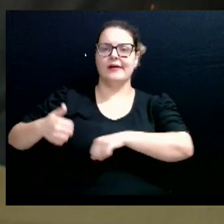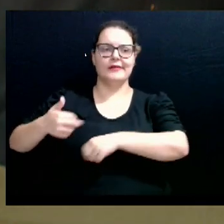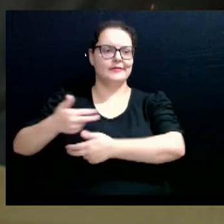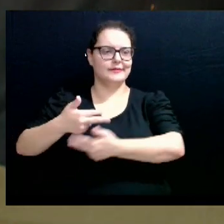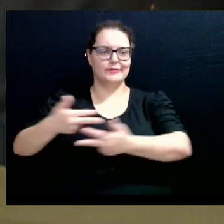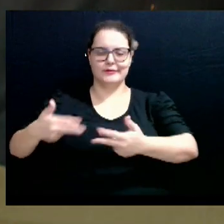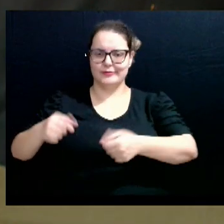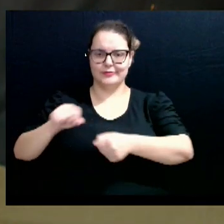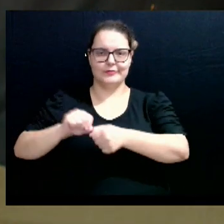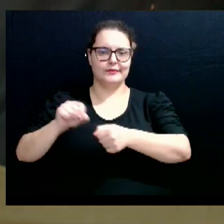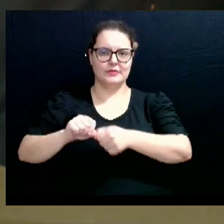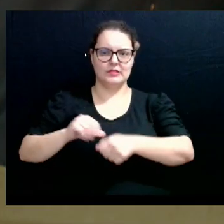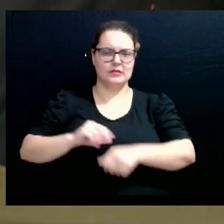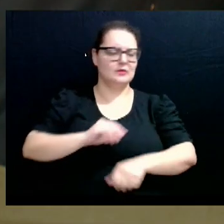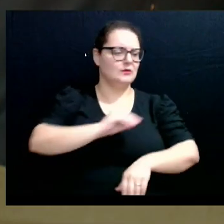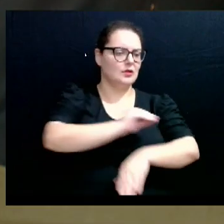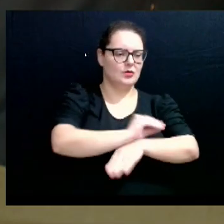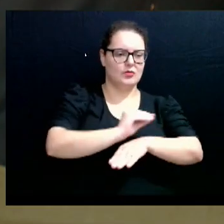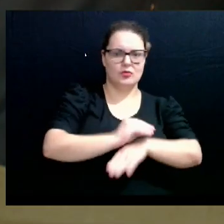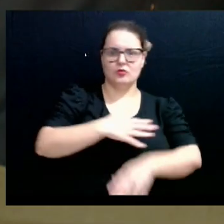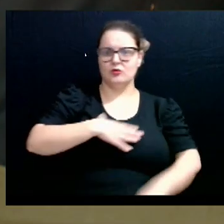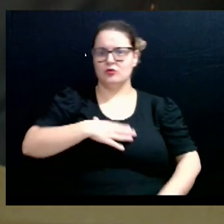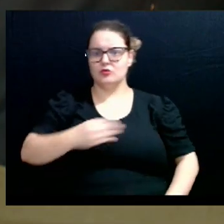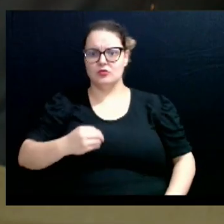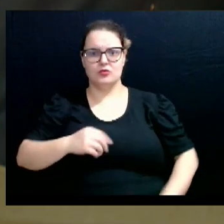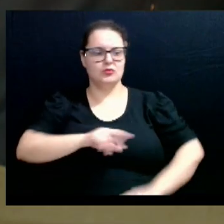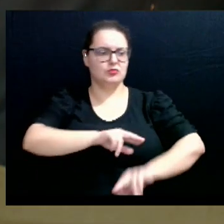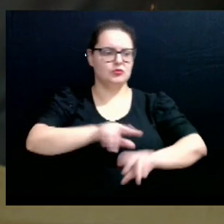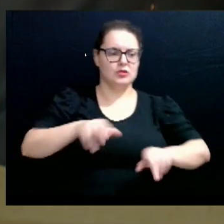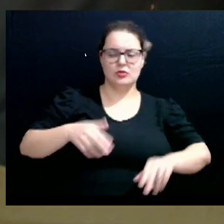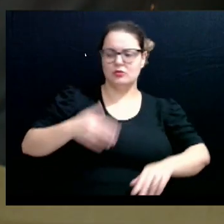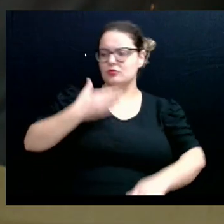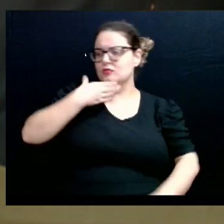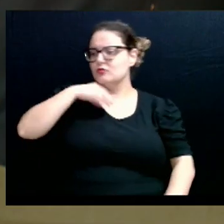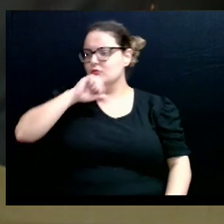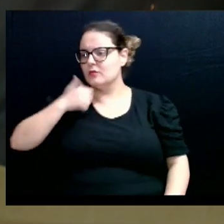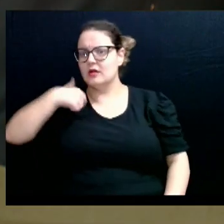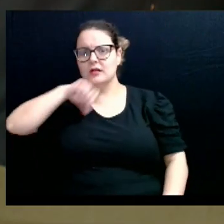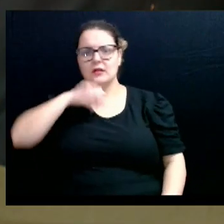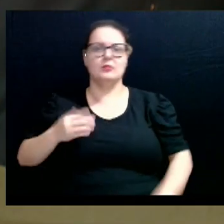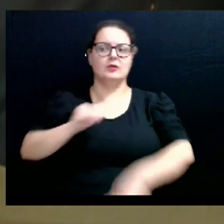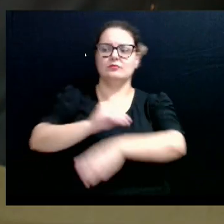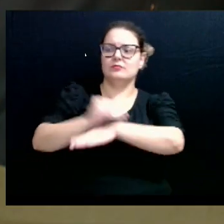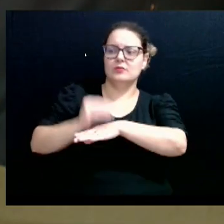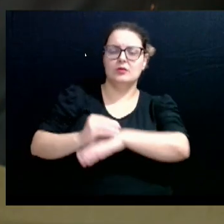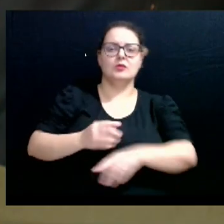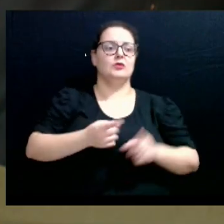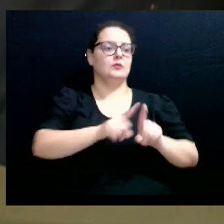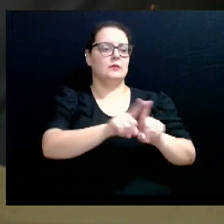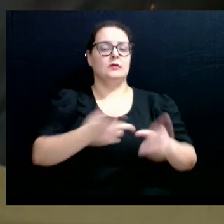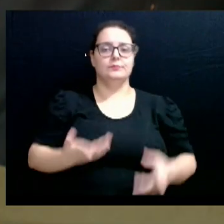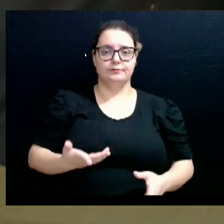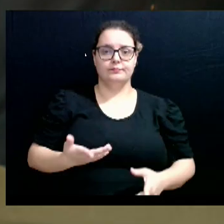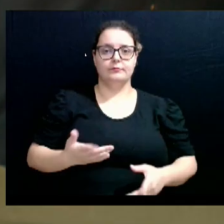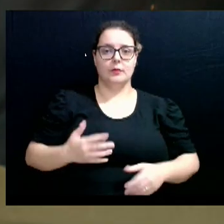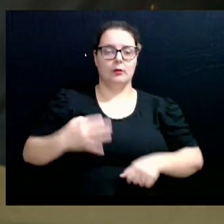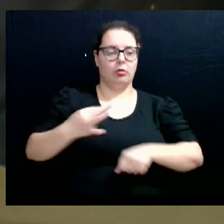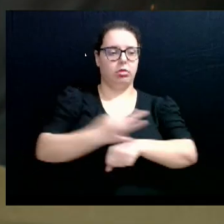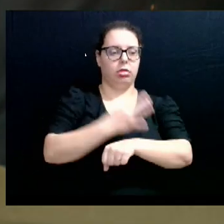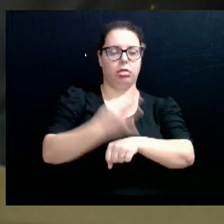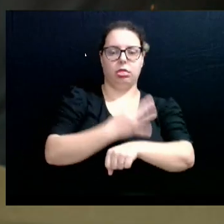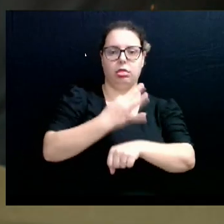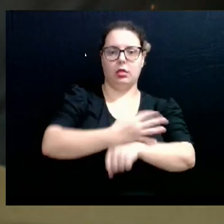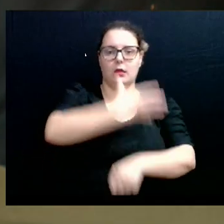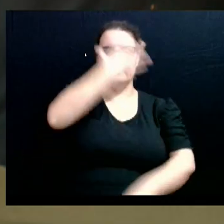filhos, dos pais, do parceiro, e que na sobrecarga acabam se esquecendo de si mesmas. A gente fala de amor, de